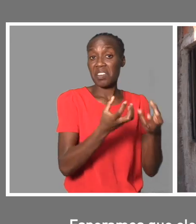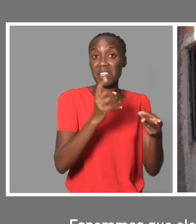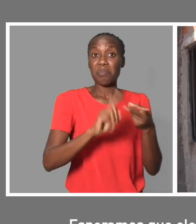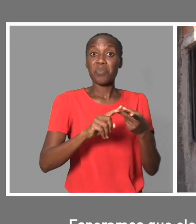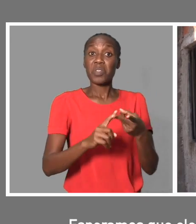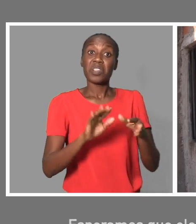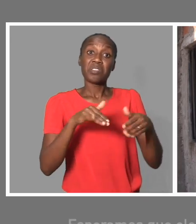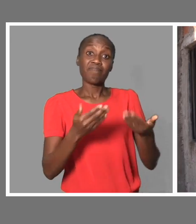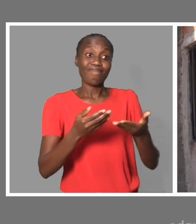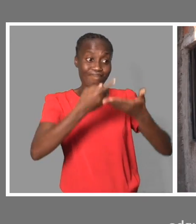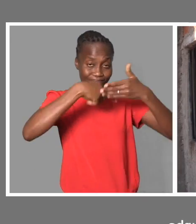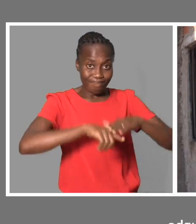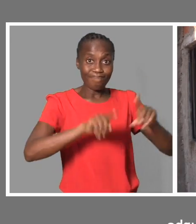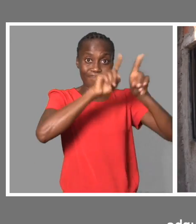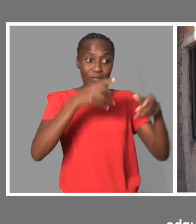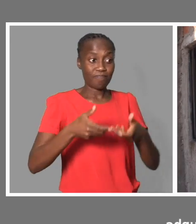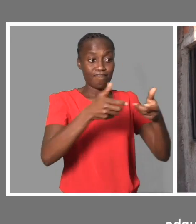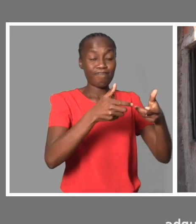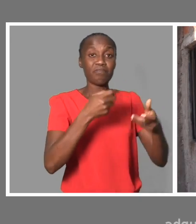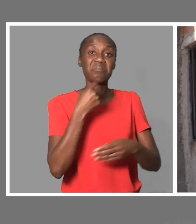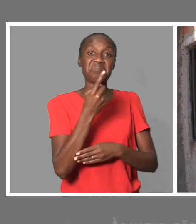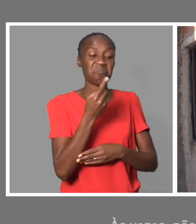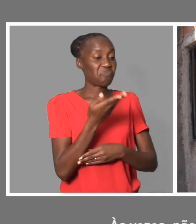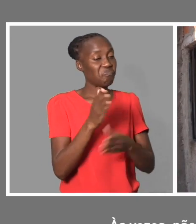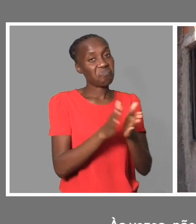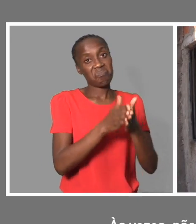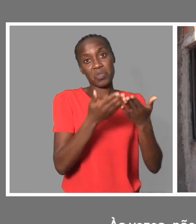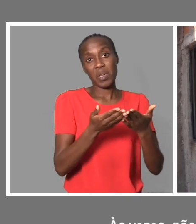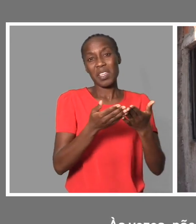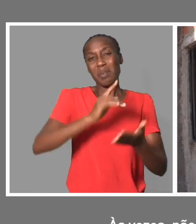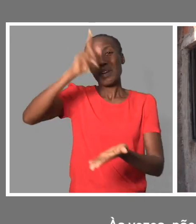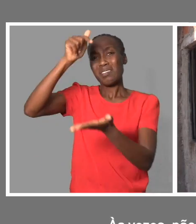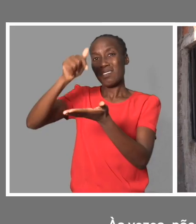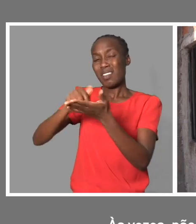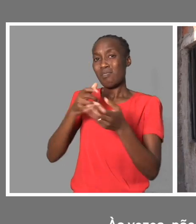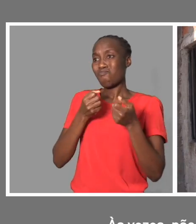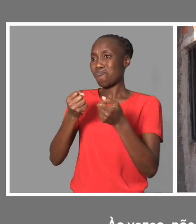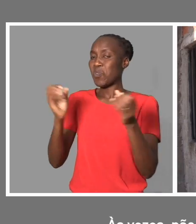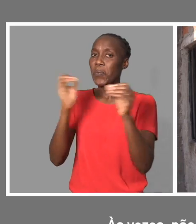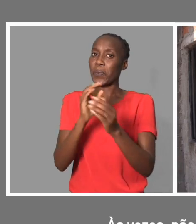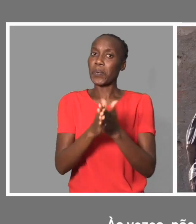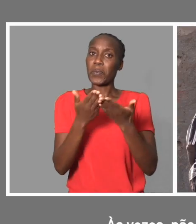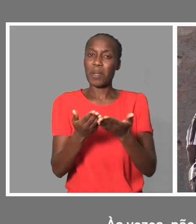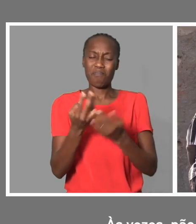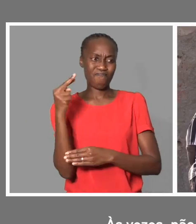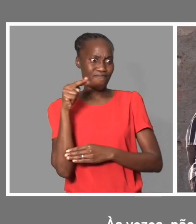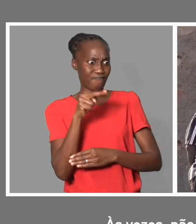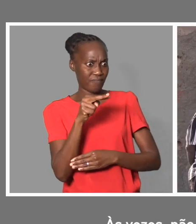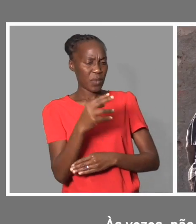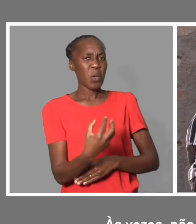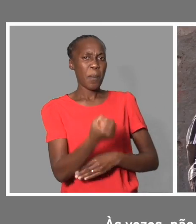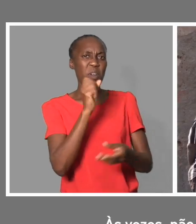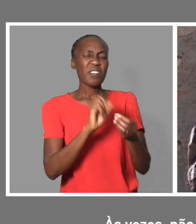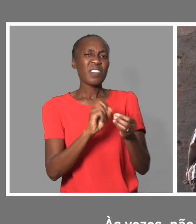condições de trabalho, adquirir equipamentos. Às vezes não realiza o trabalho por falta de alguma